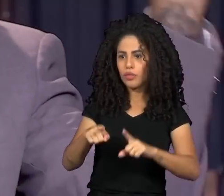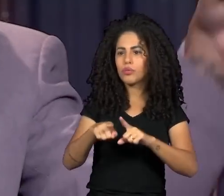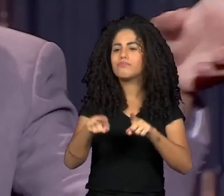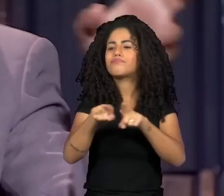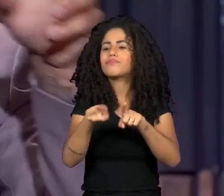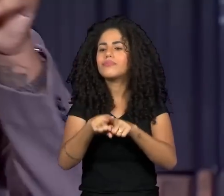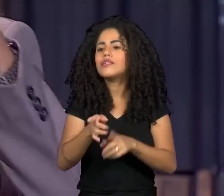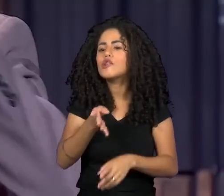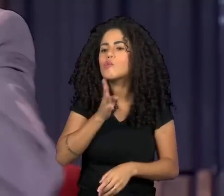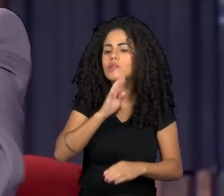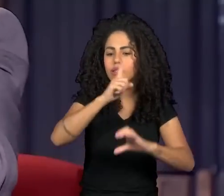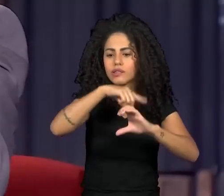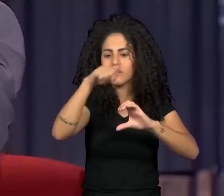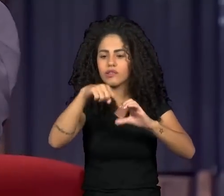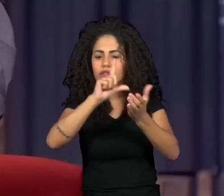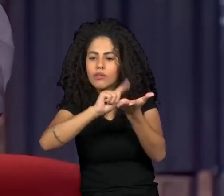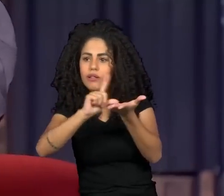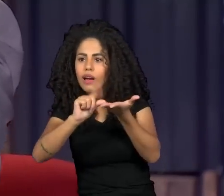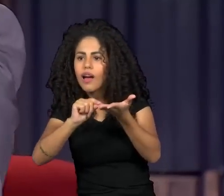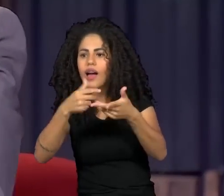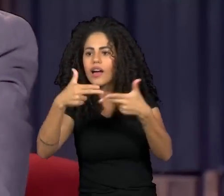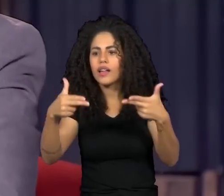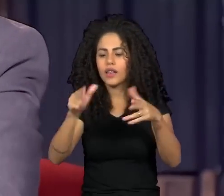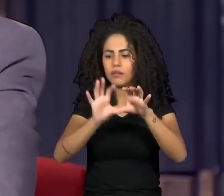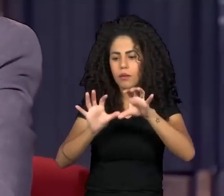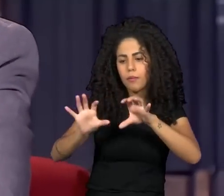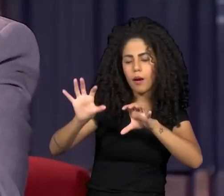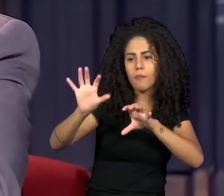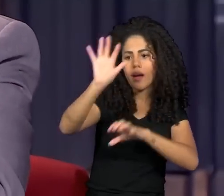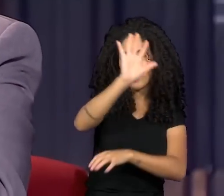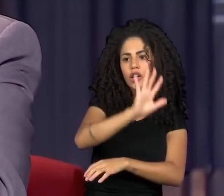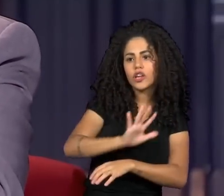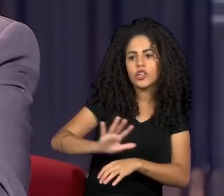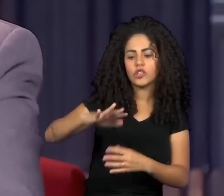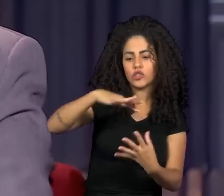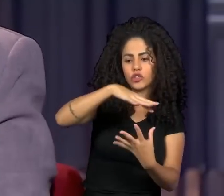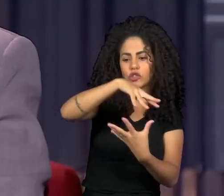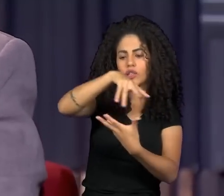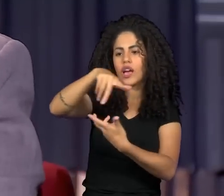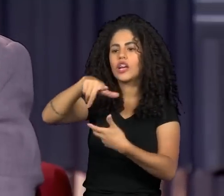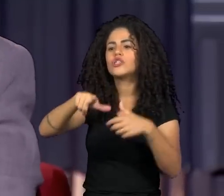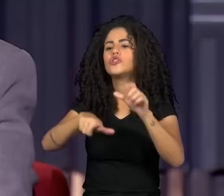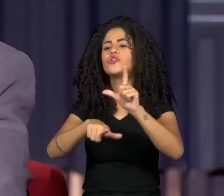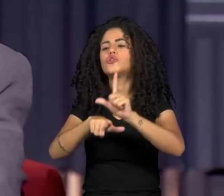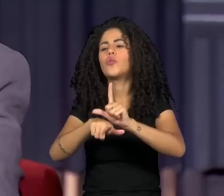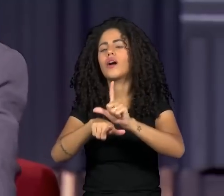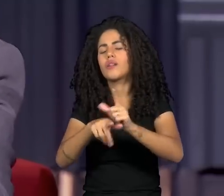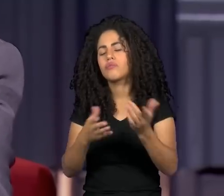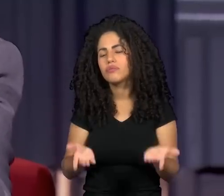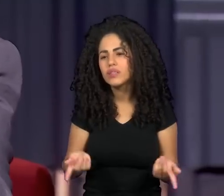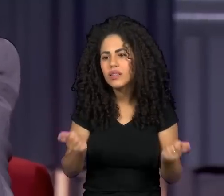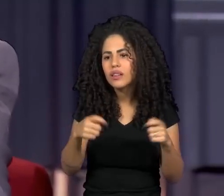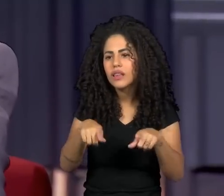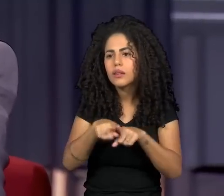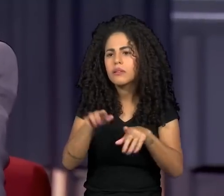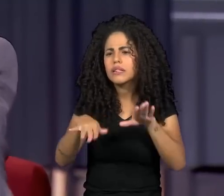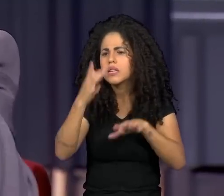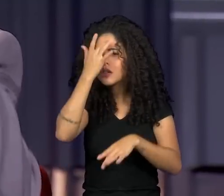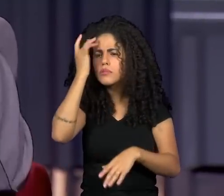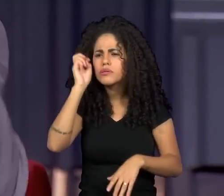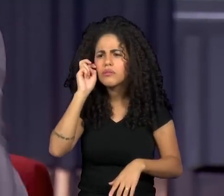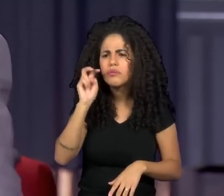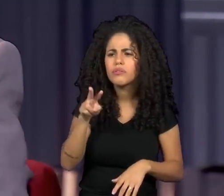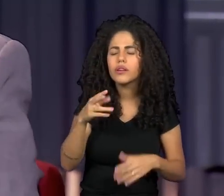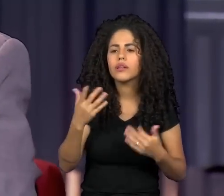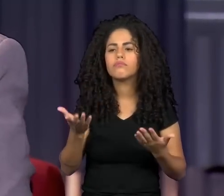científico, literário, geográfico. E tudo faz sentido no contexto que eu estou colocando. Total. Apesar de, às vezes, a pessoa assistir e